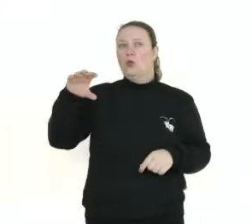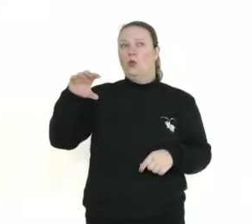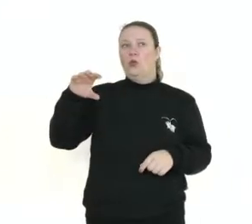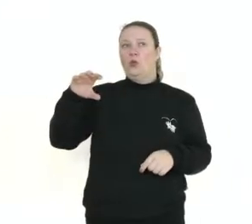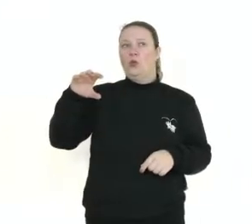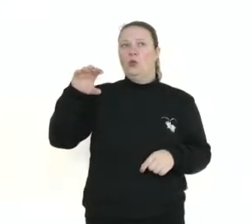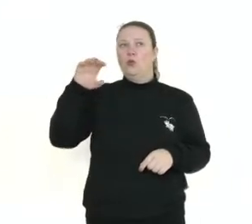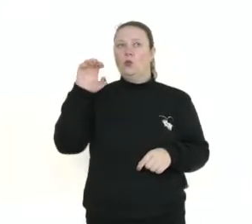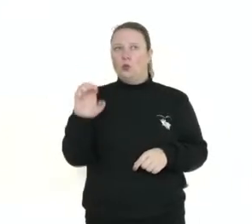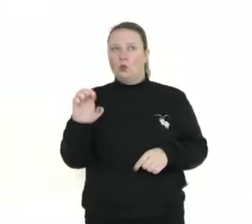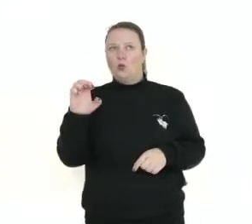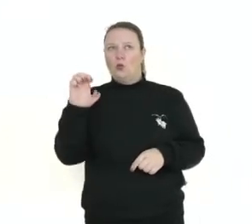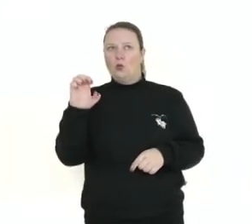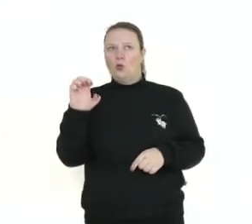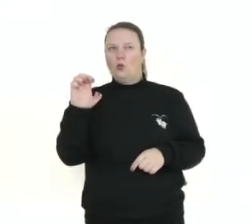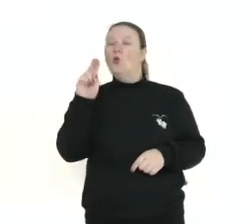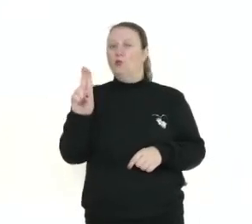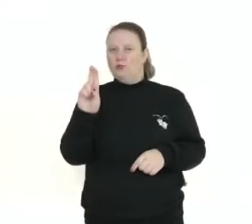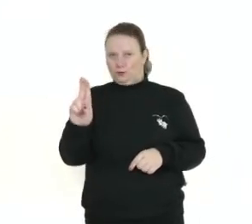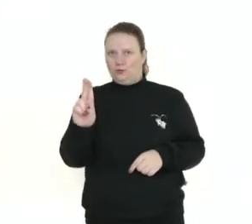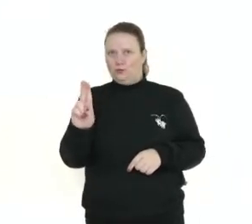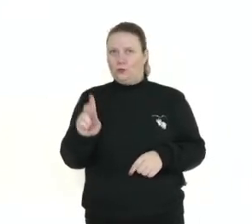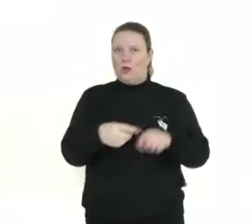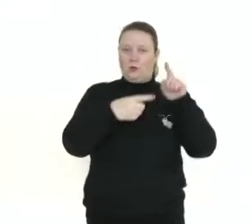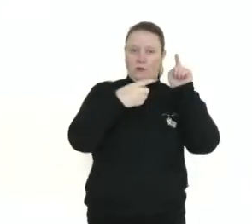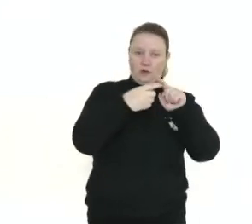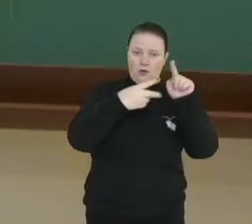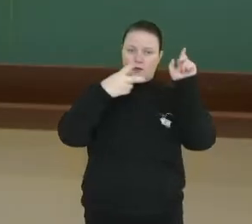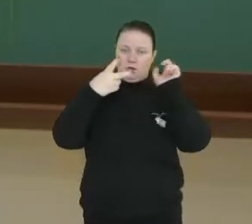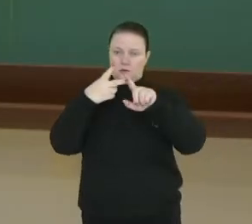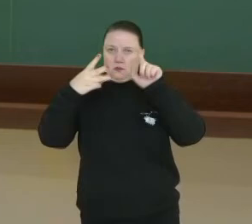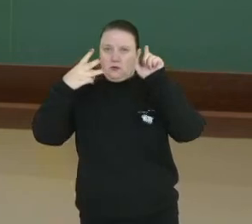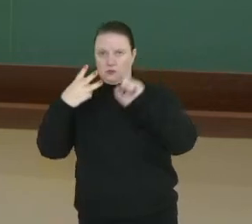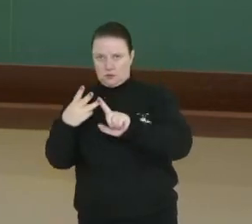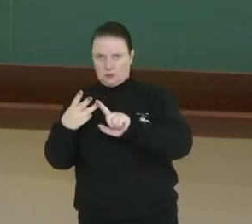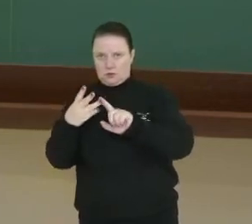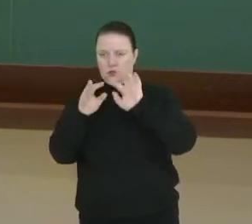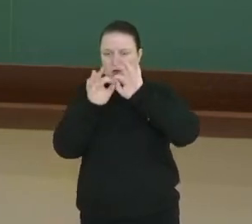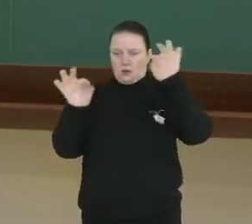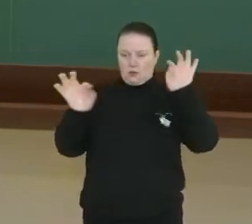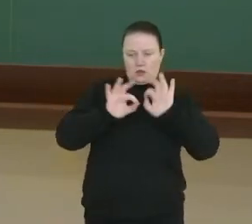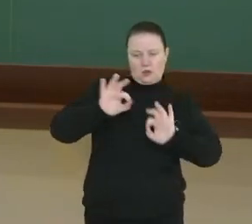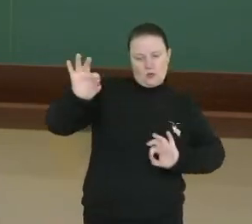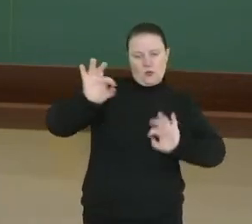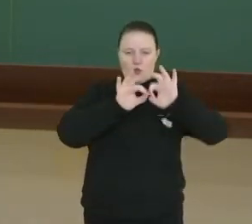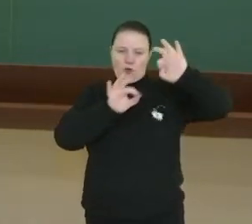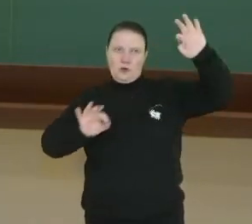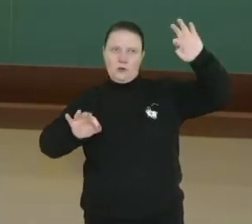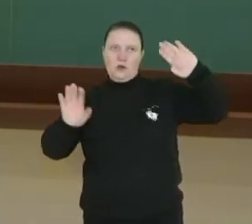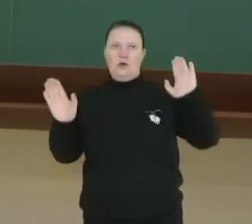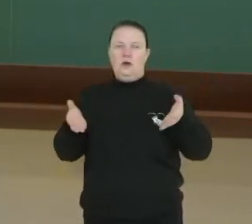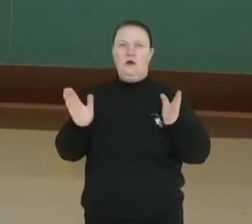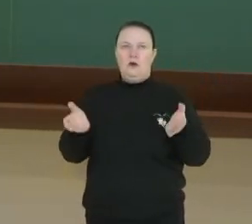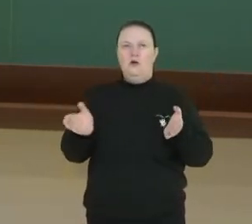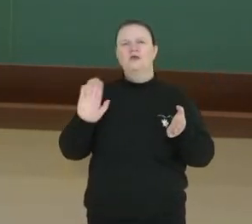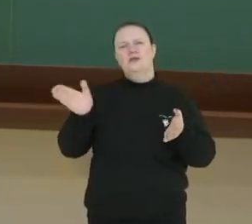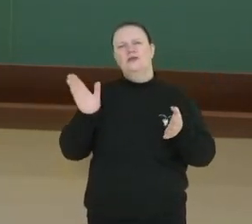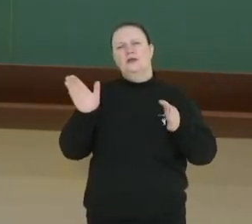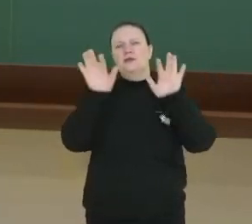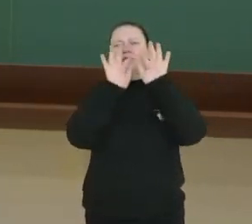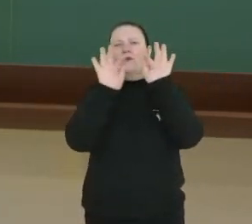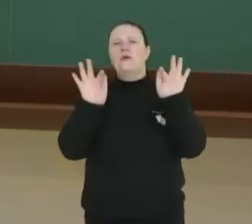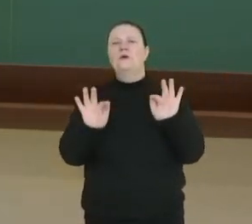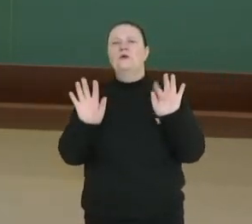ter que comparar primeiro a primeira reta, depois a segunda, depois a terceira. Mas para facilitar a vida de vocês, está dado a